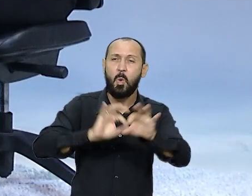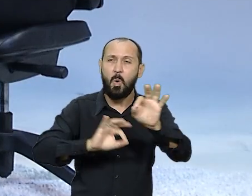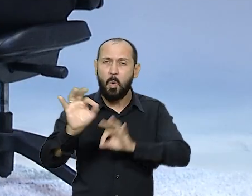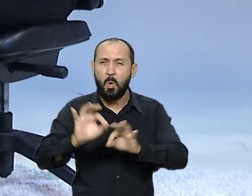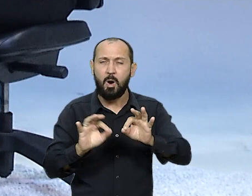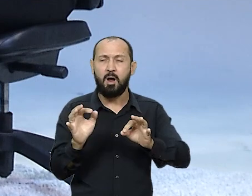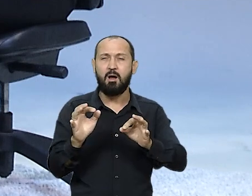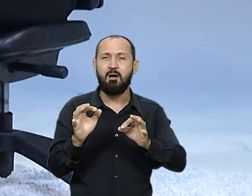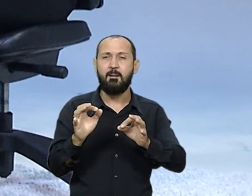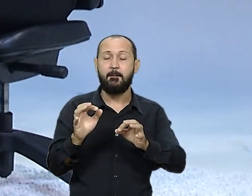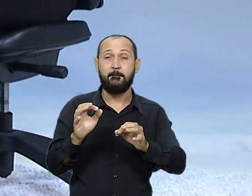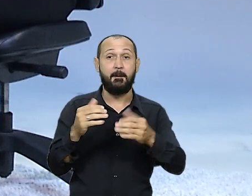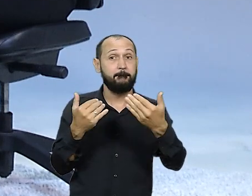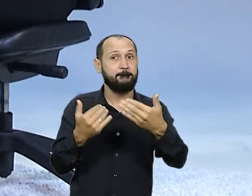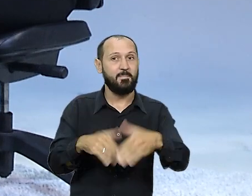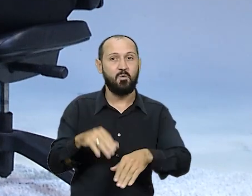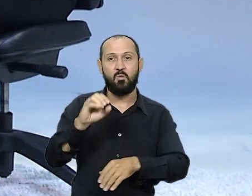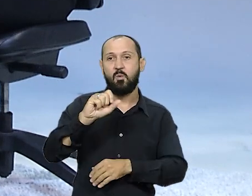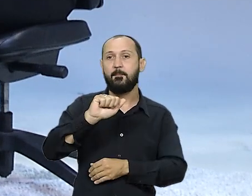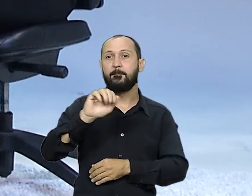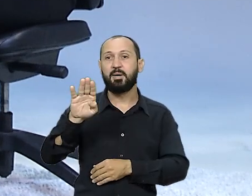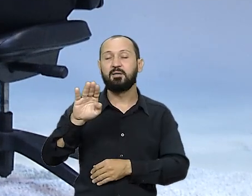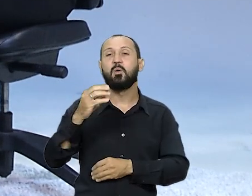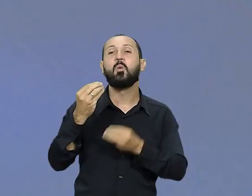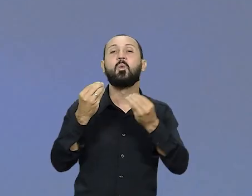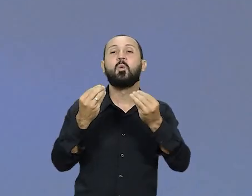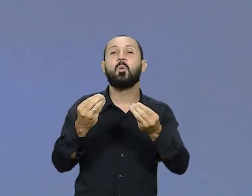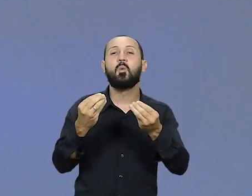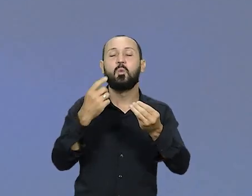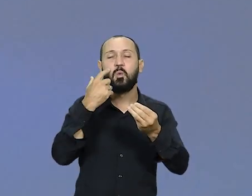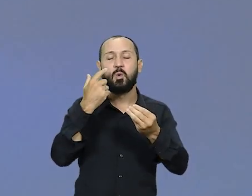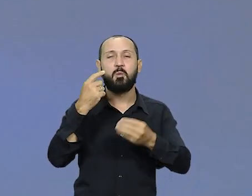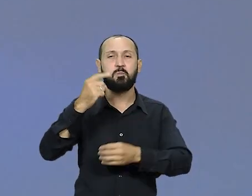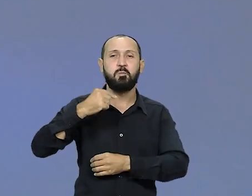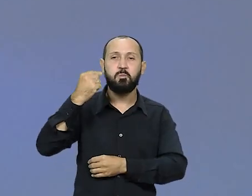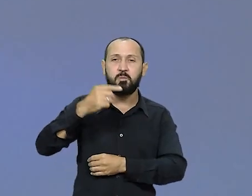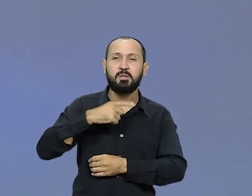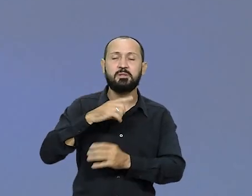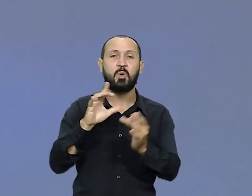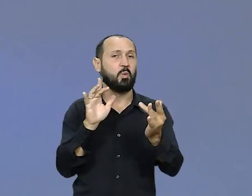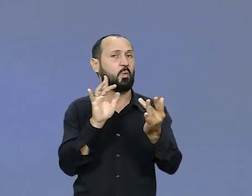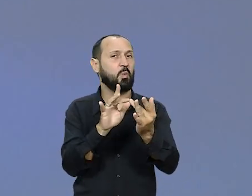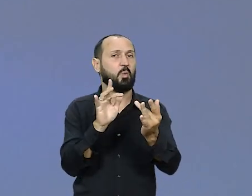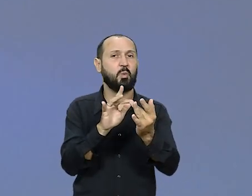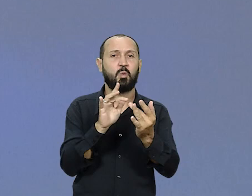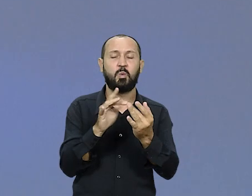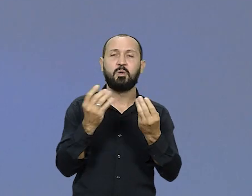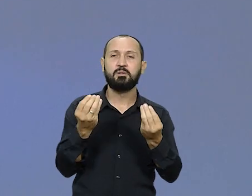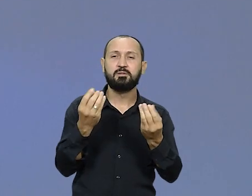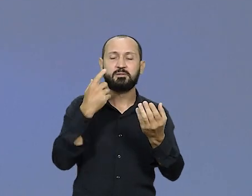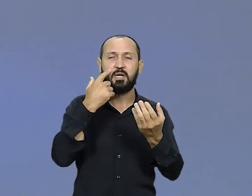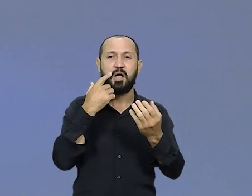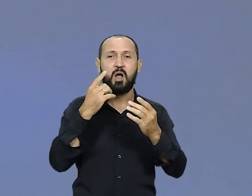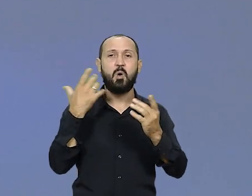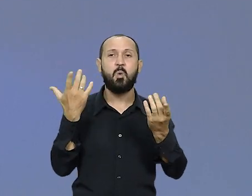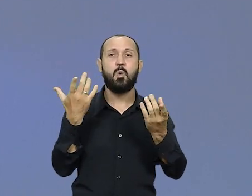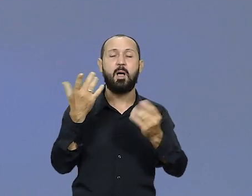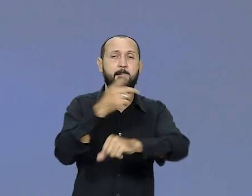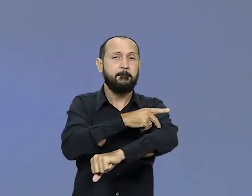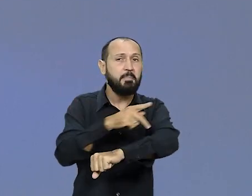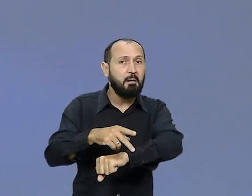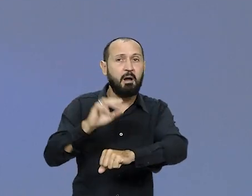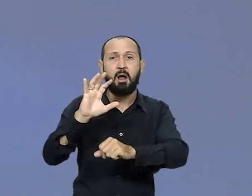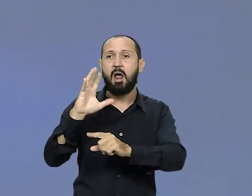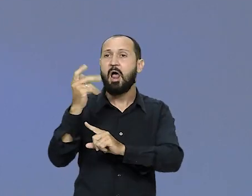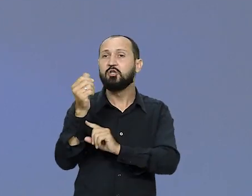cursos preparatórios para a prova da OAB, né? Como que o advogado tem esse contato com a pedagogia